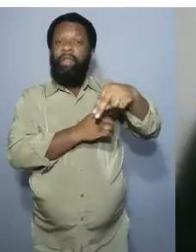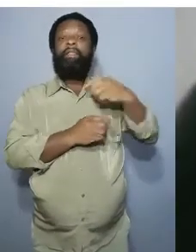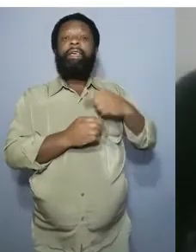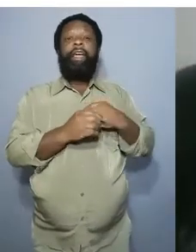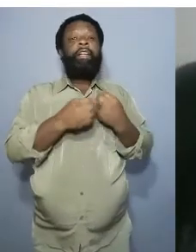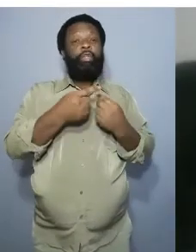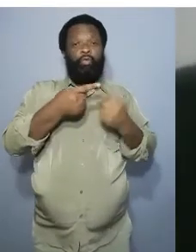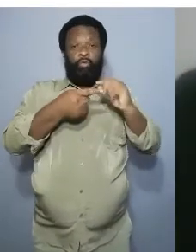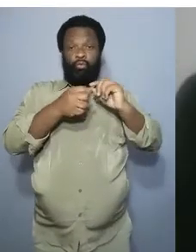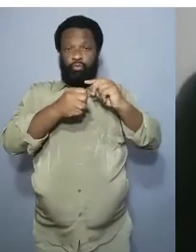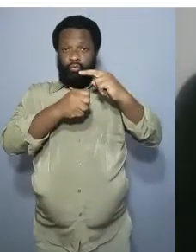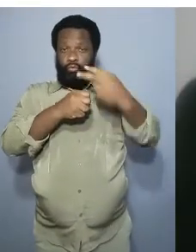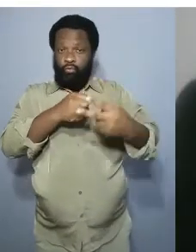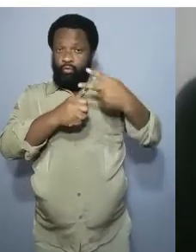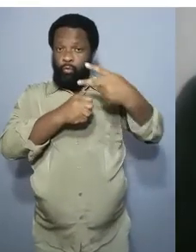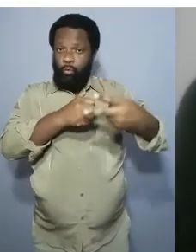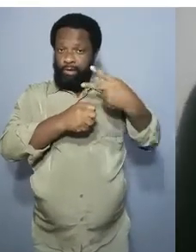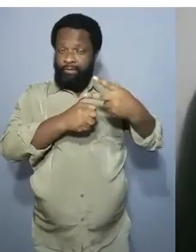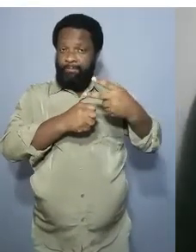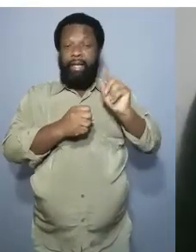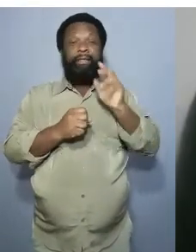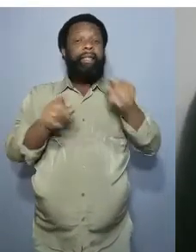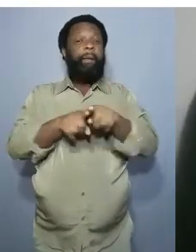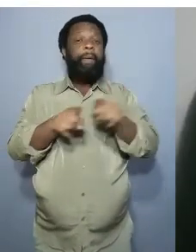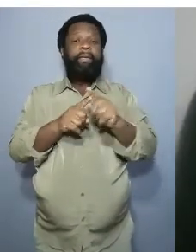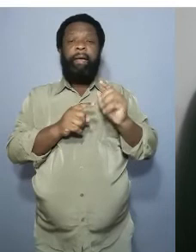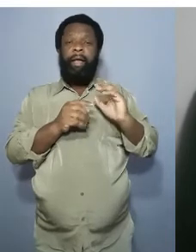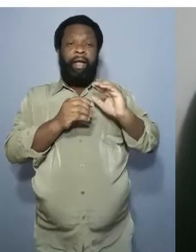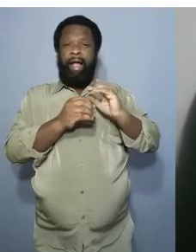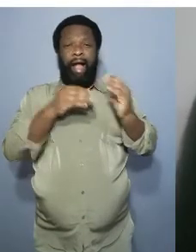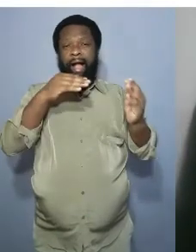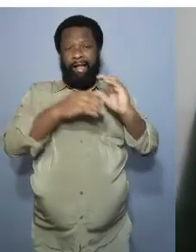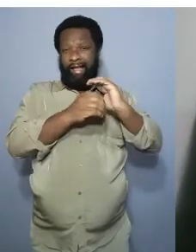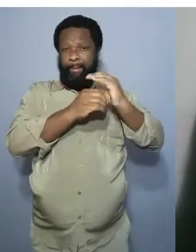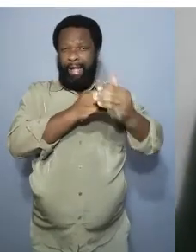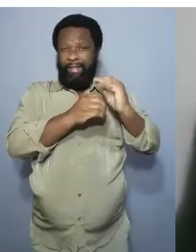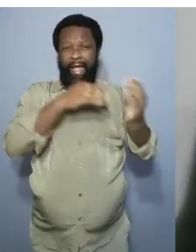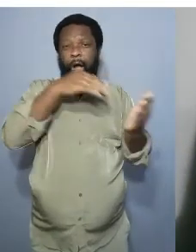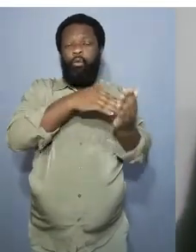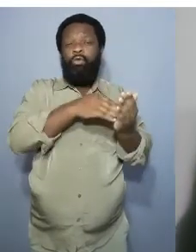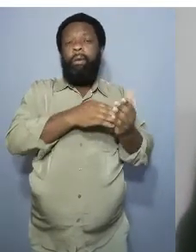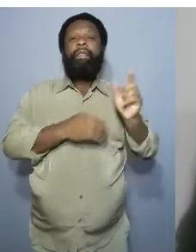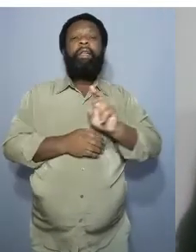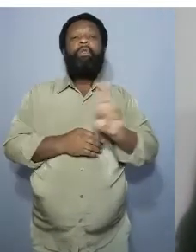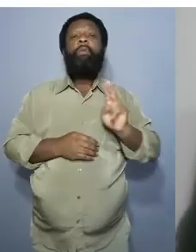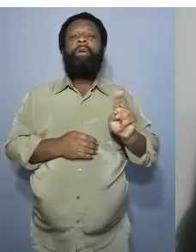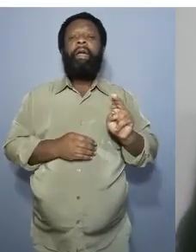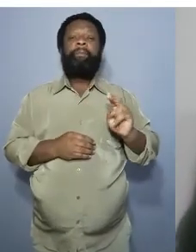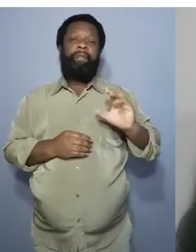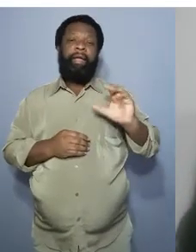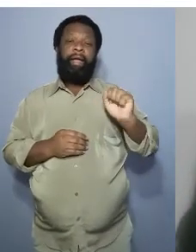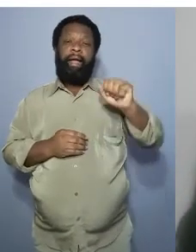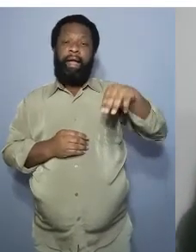muito importante que nós não podemos deixar de falar é que a última camada de qualquer átomo, a última, é chamada